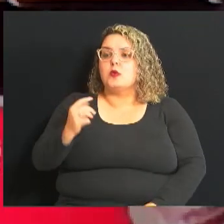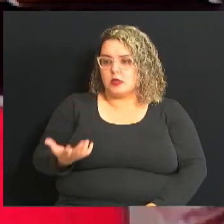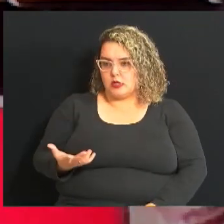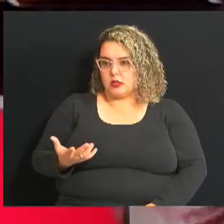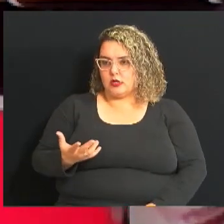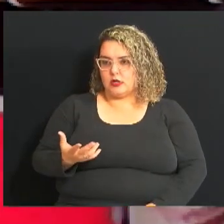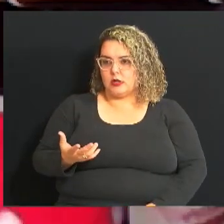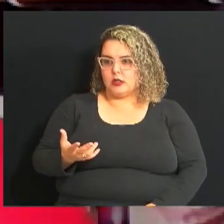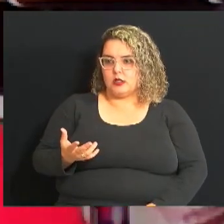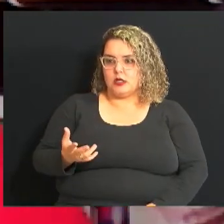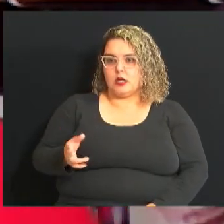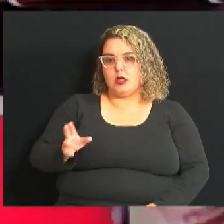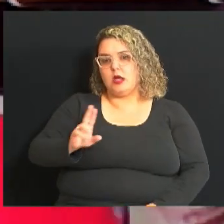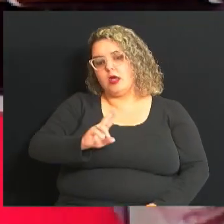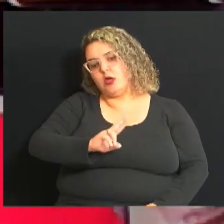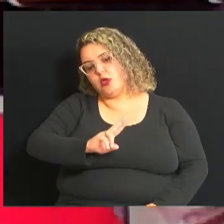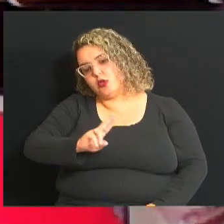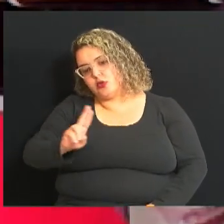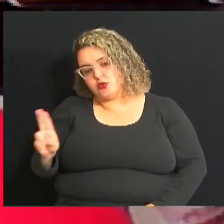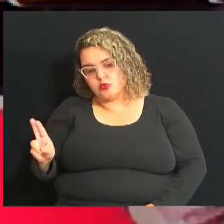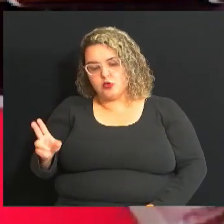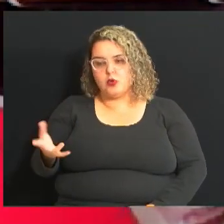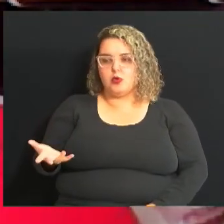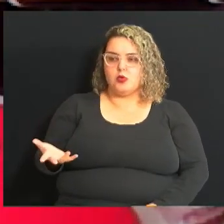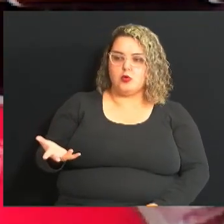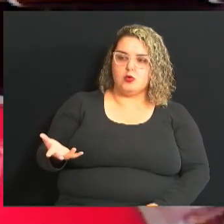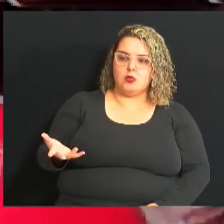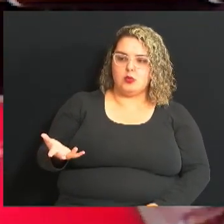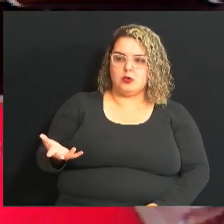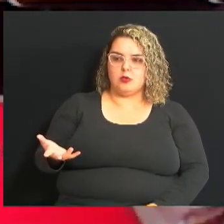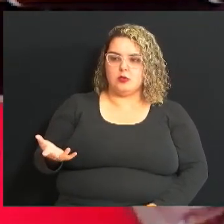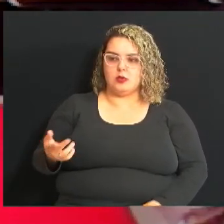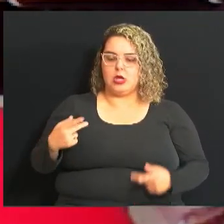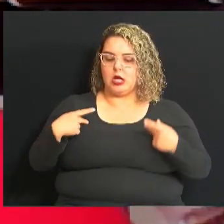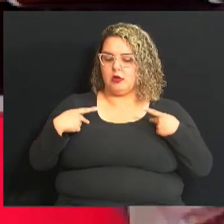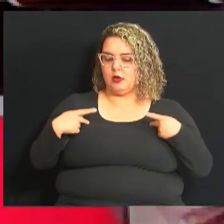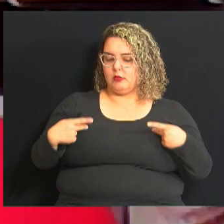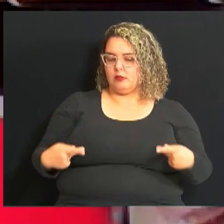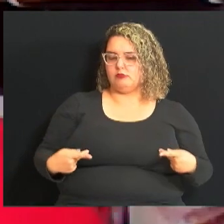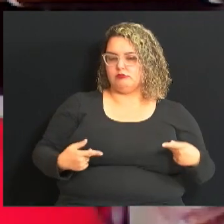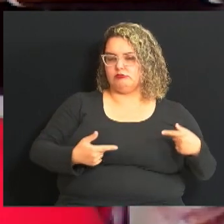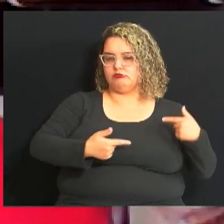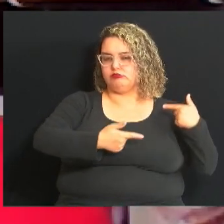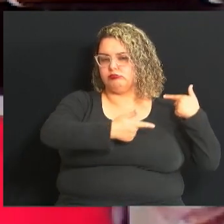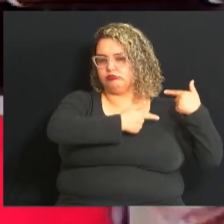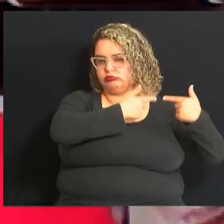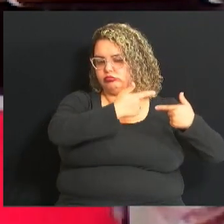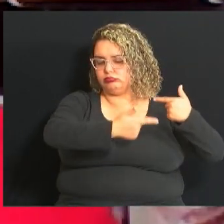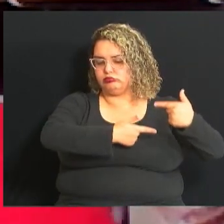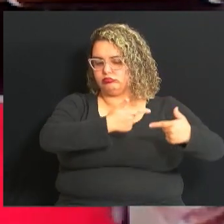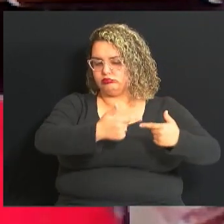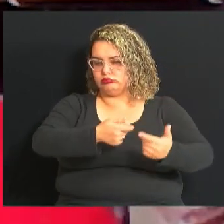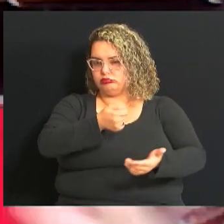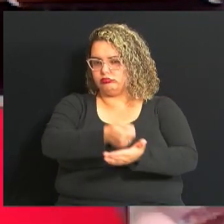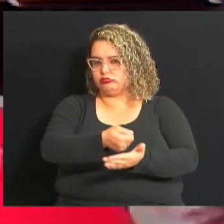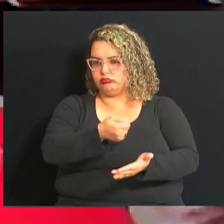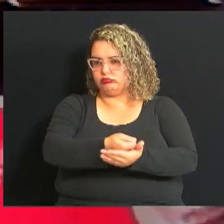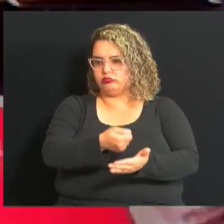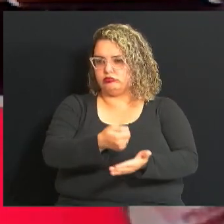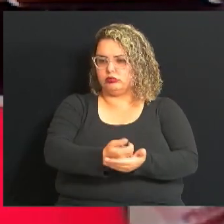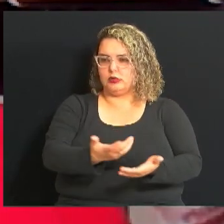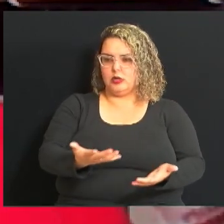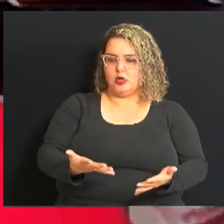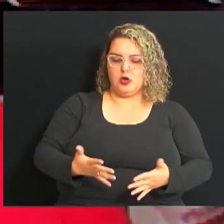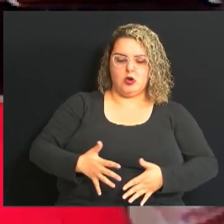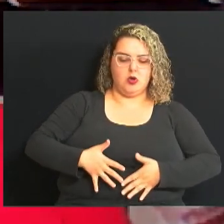nome de adotar posturas mais conservadoras, do orgulho de ser